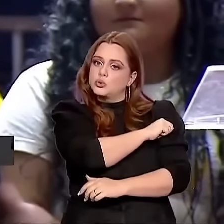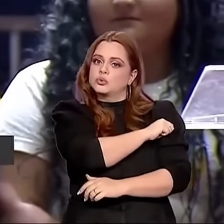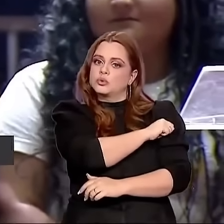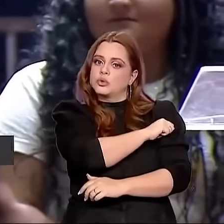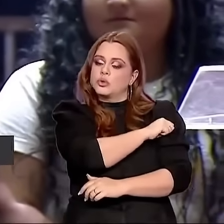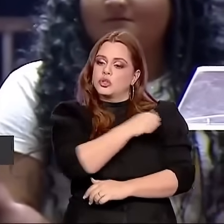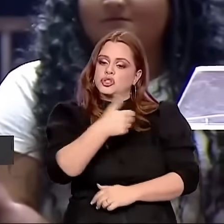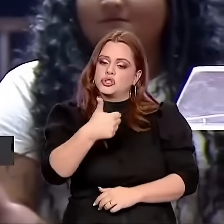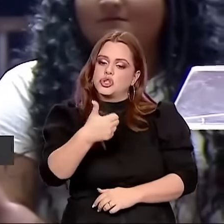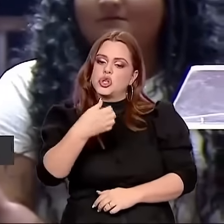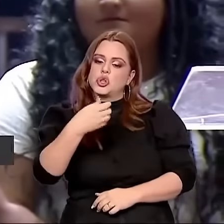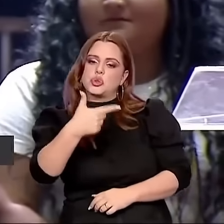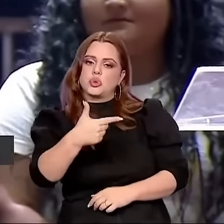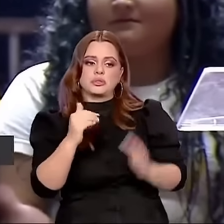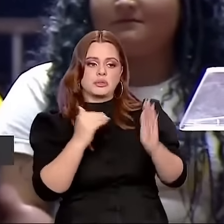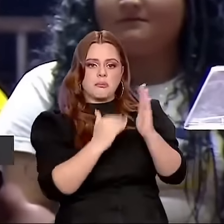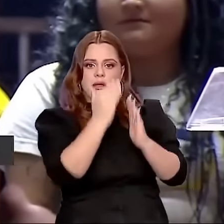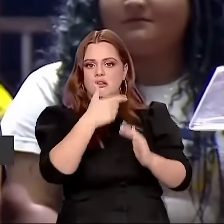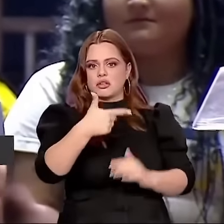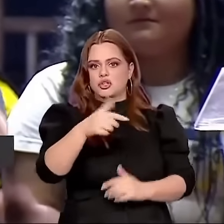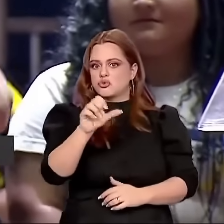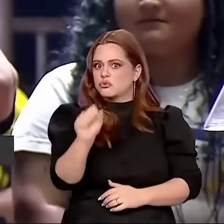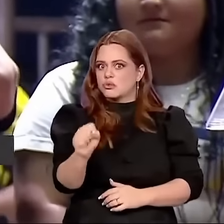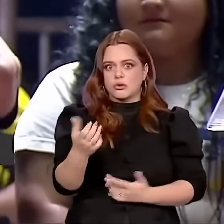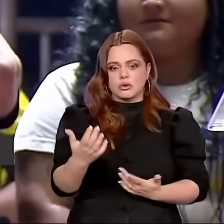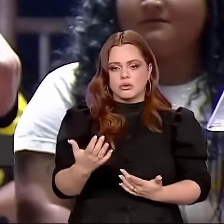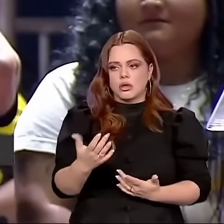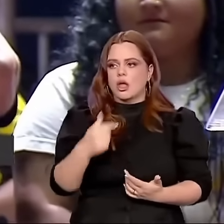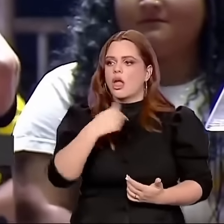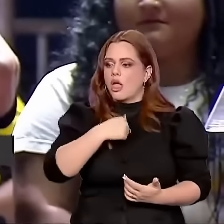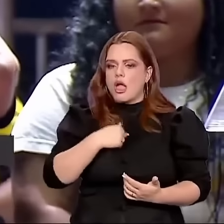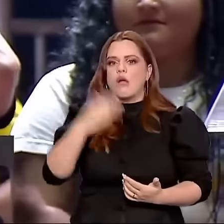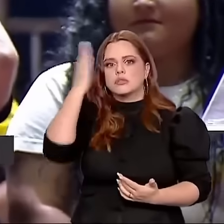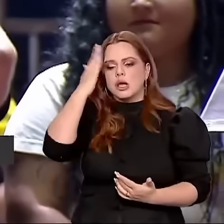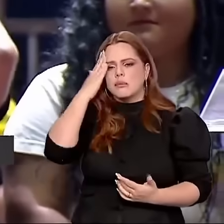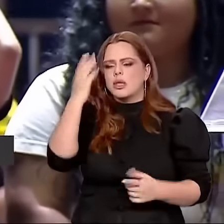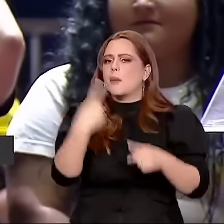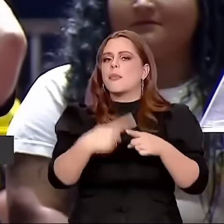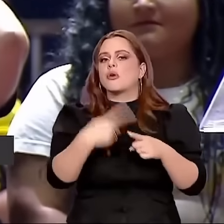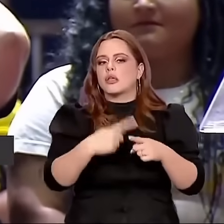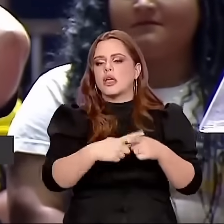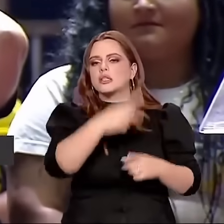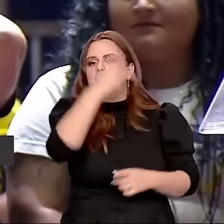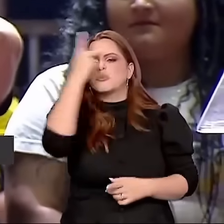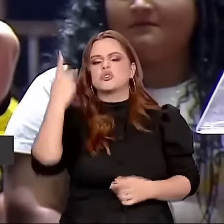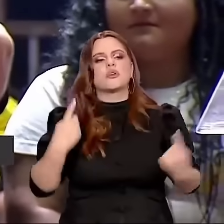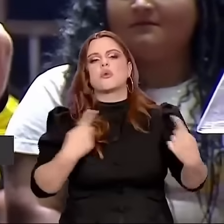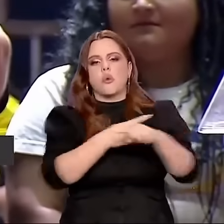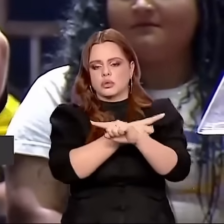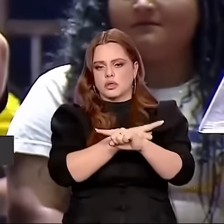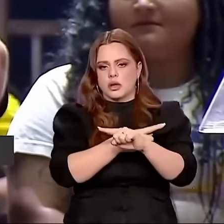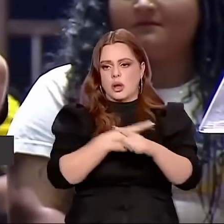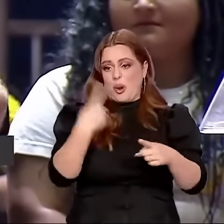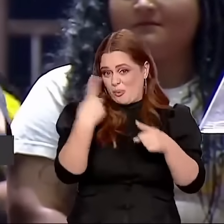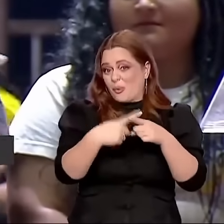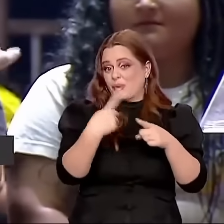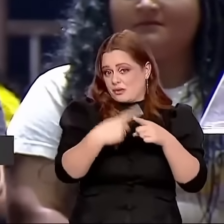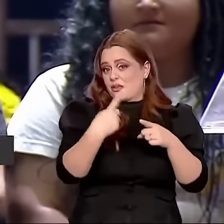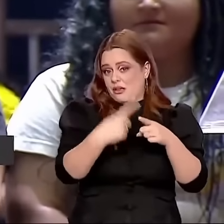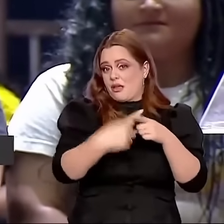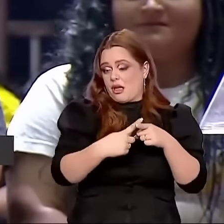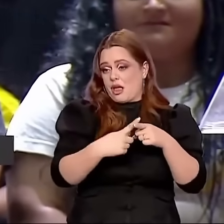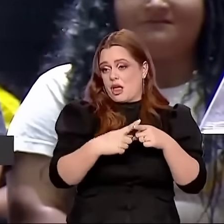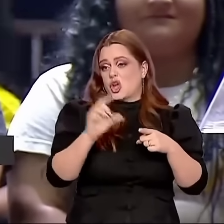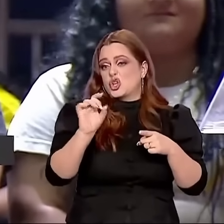para 18 nas universidades. E eu sabia por que as pessoas eram contra, porque até então só